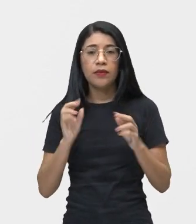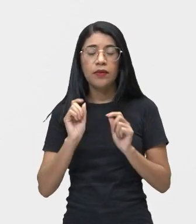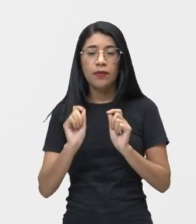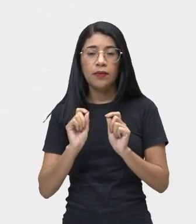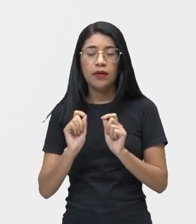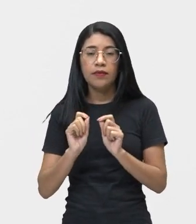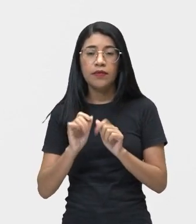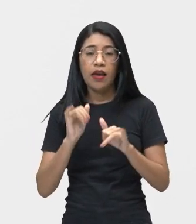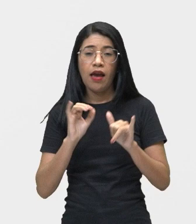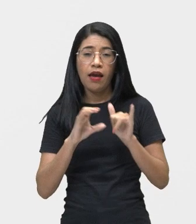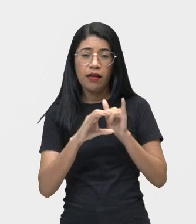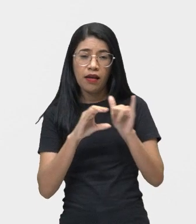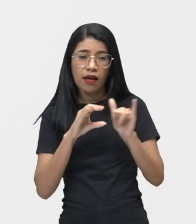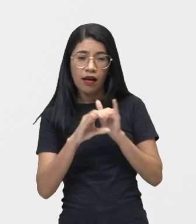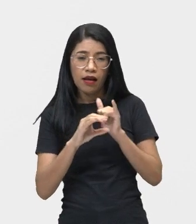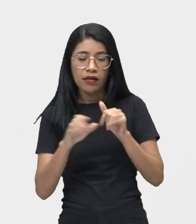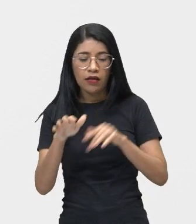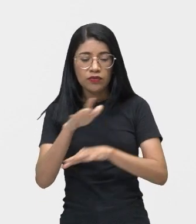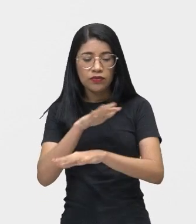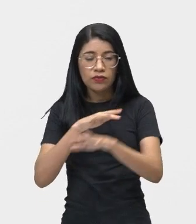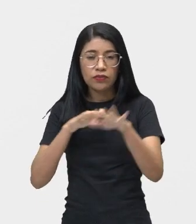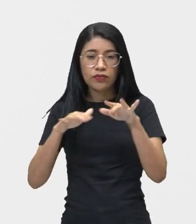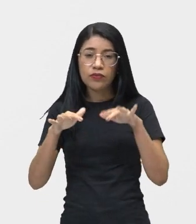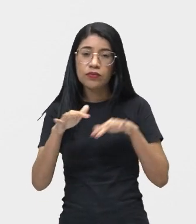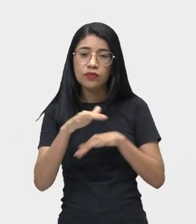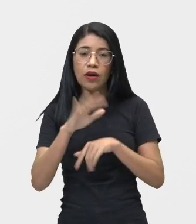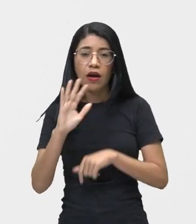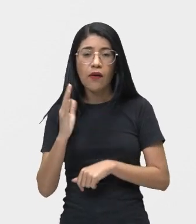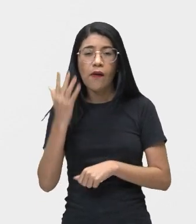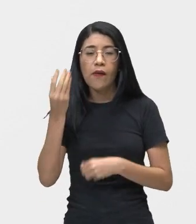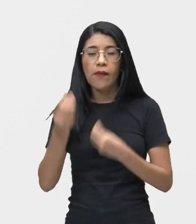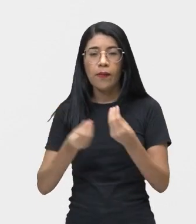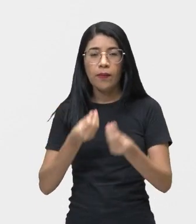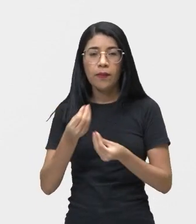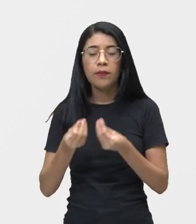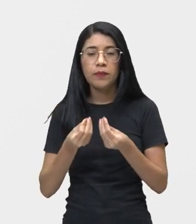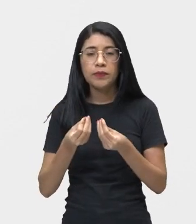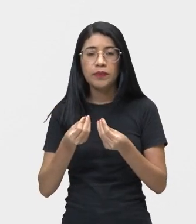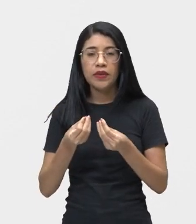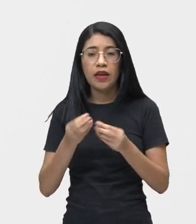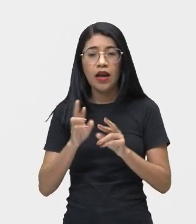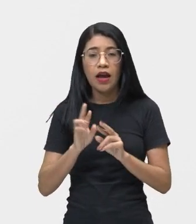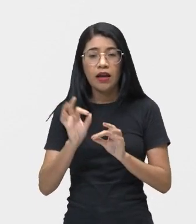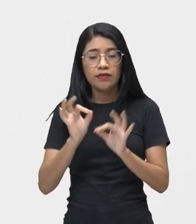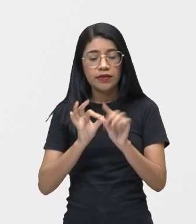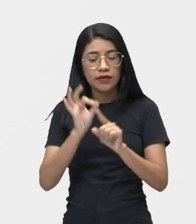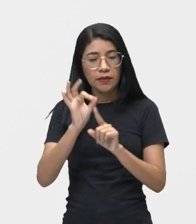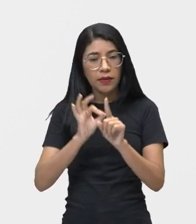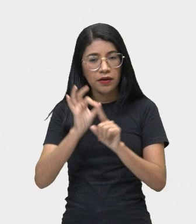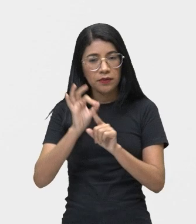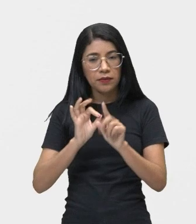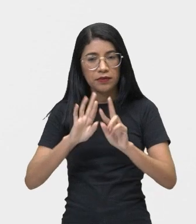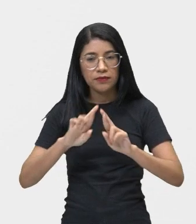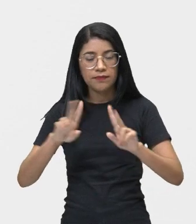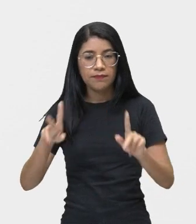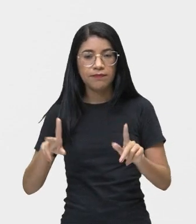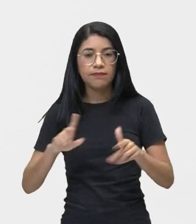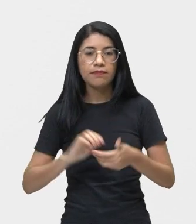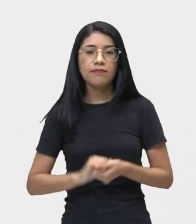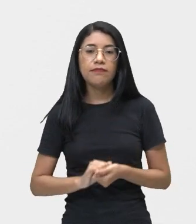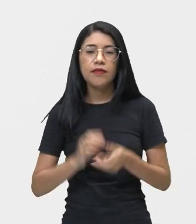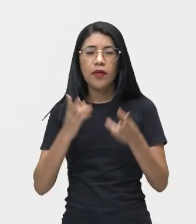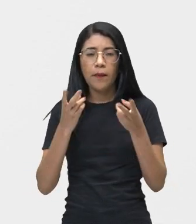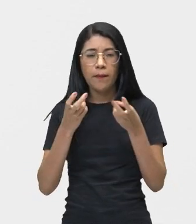energia térmica em trânsito que ocorre devido à diferença de temperatura. Observa